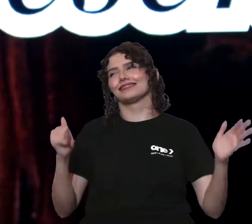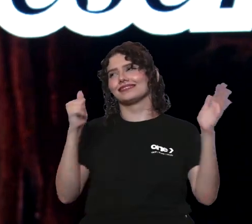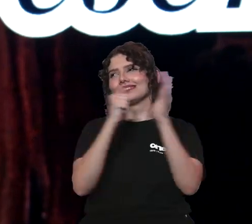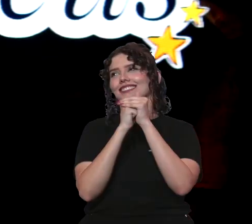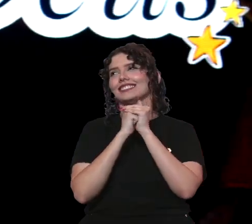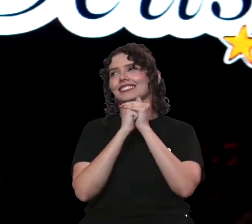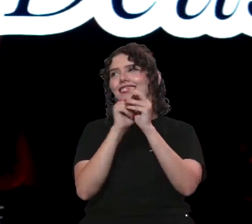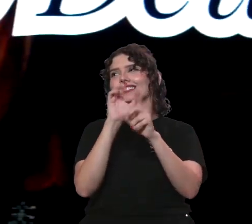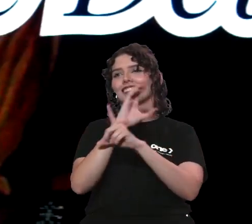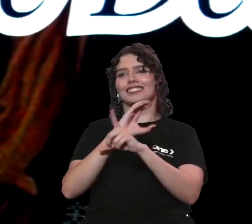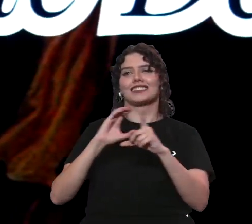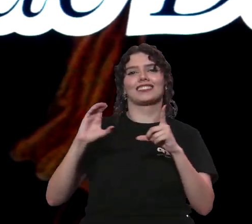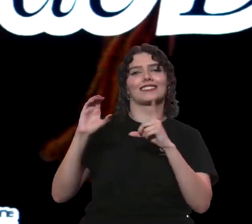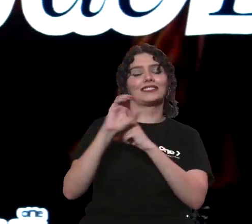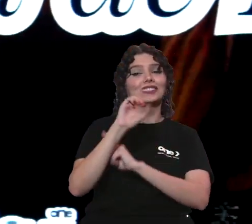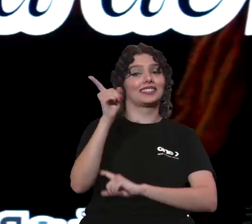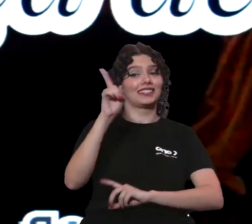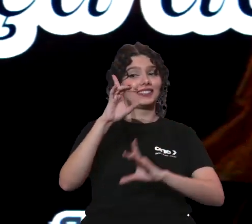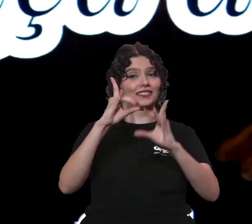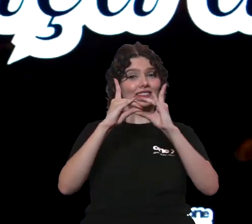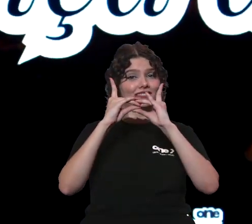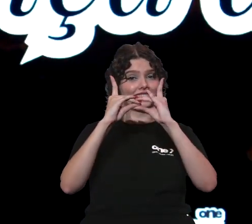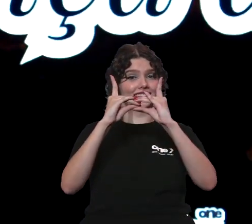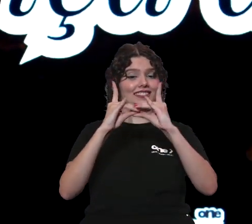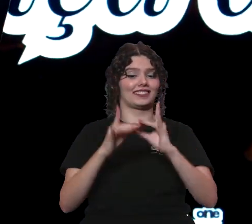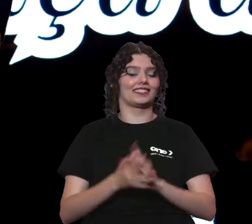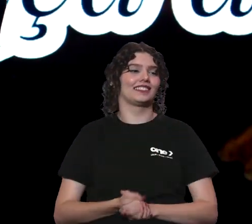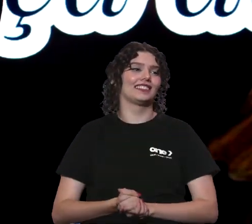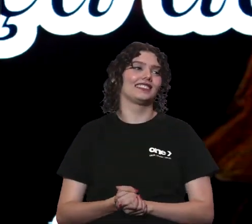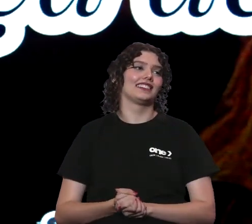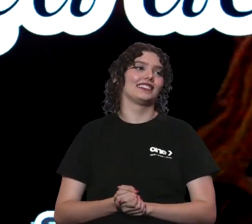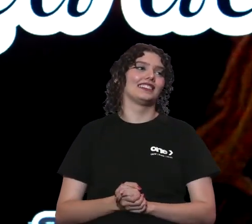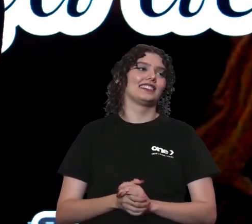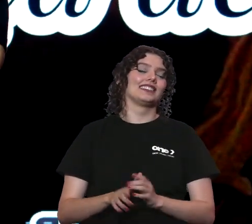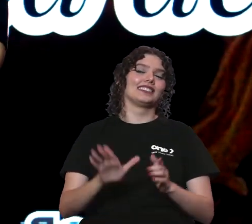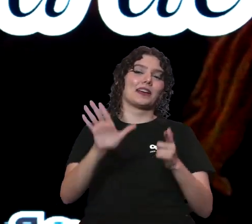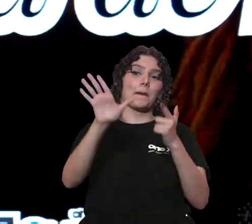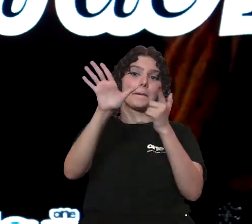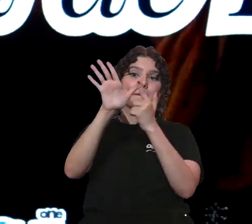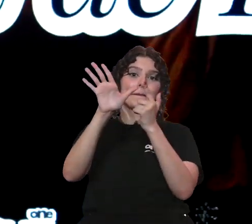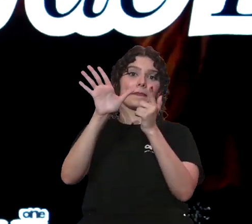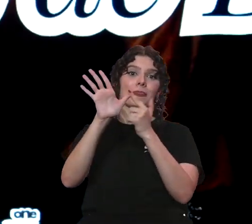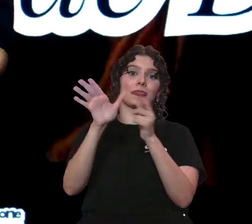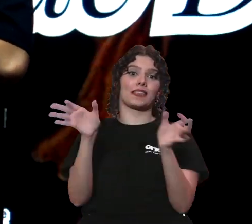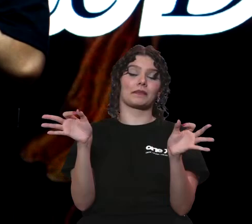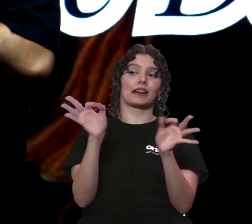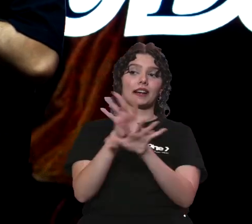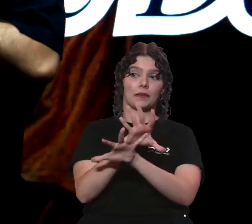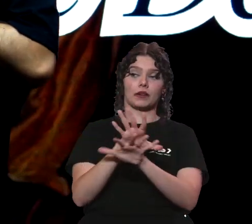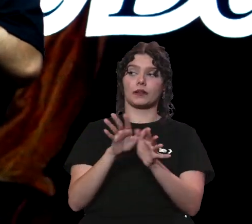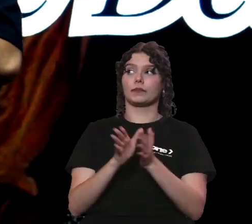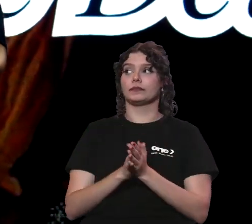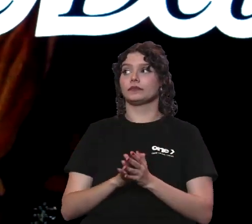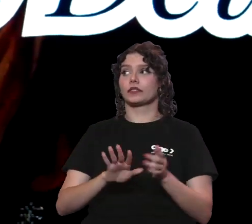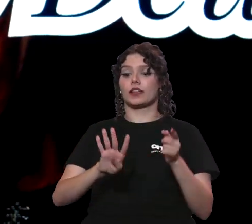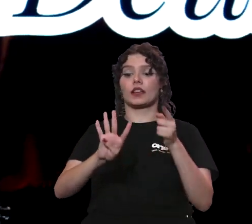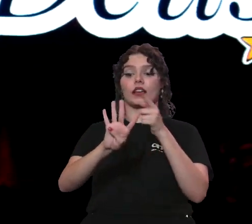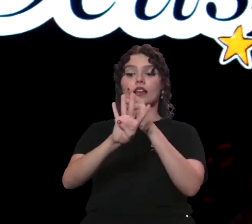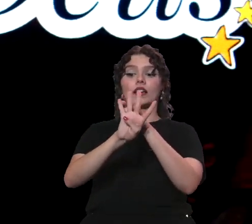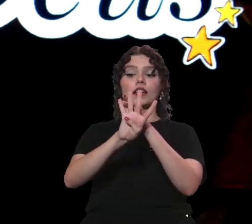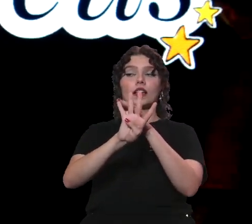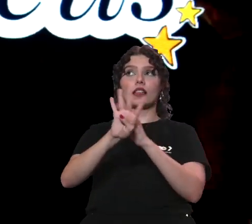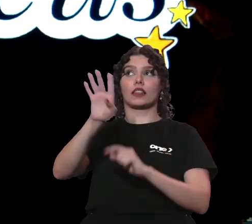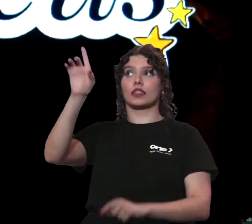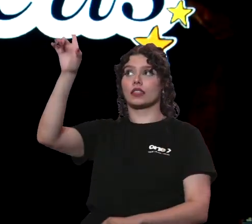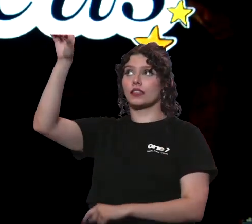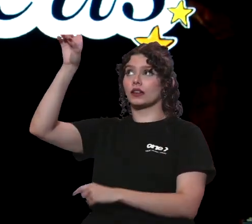Amém. Isso aqui é um culto, não é um velório. Bom, quinta e última coisa. A quarta é deixar Deus tratar